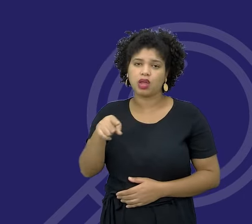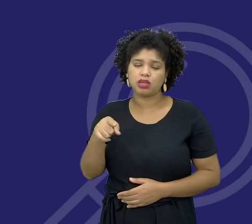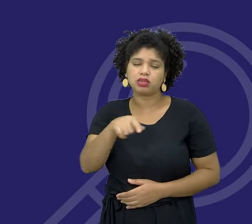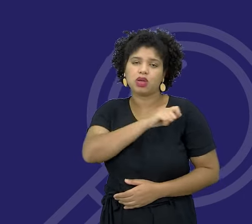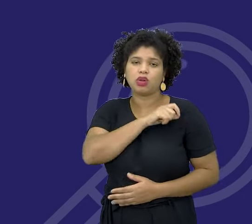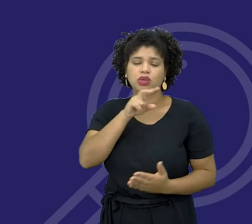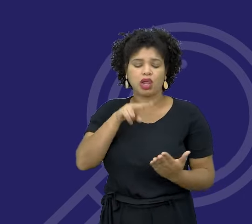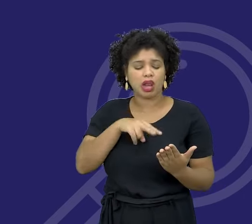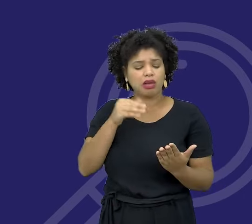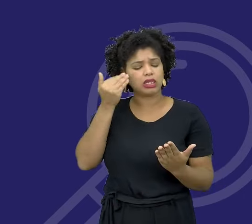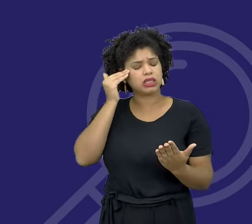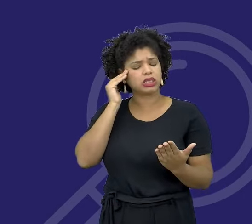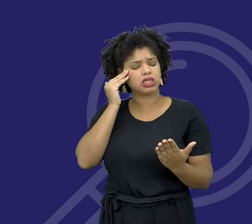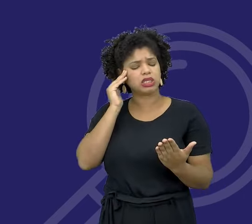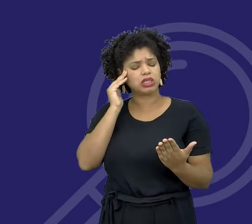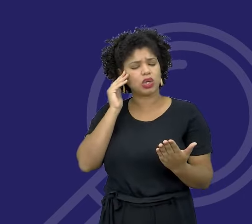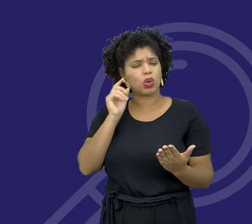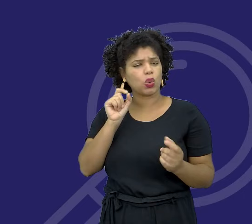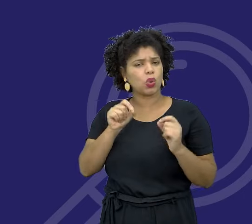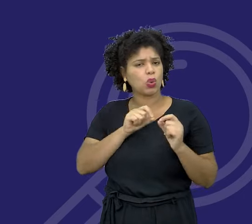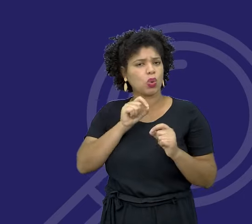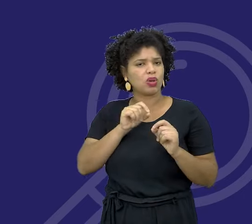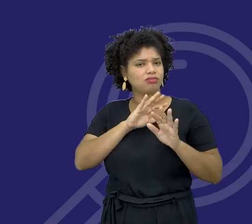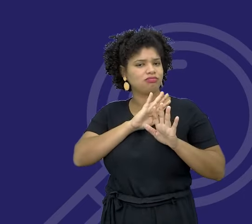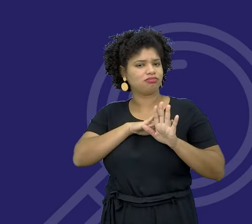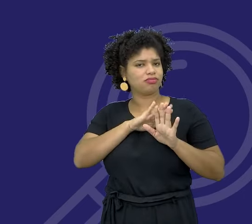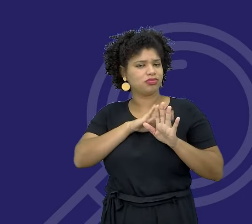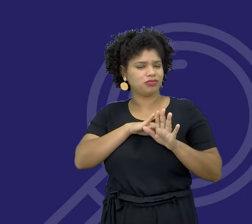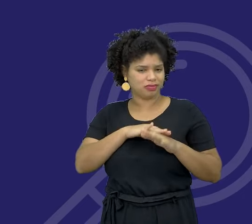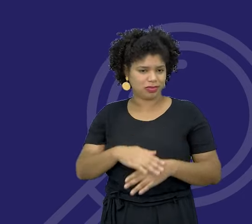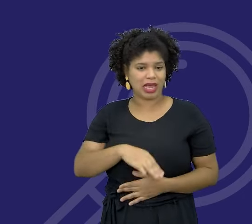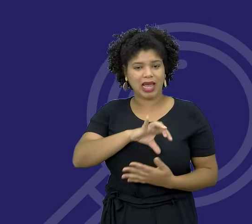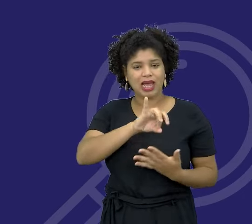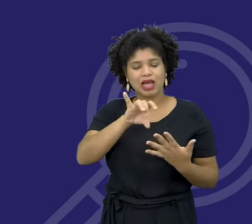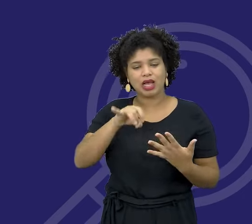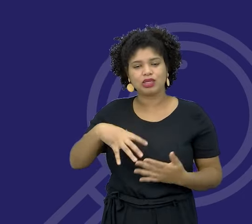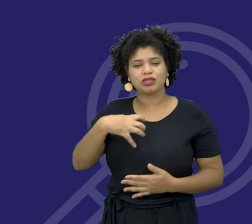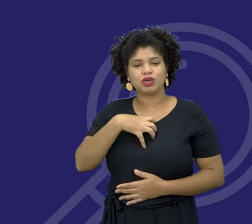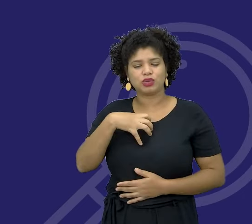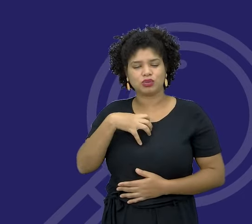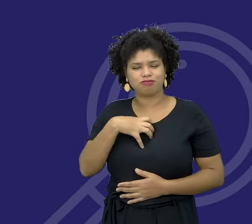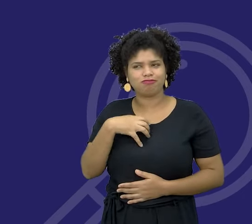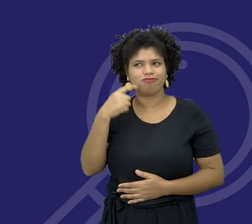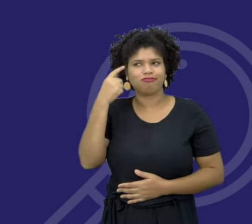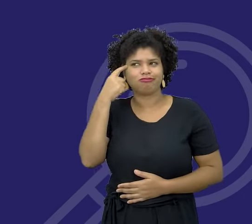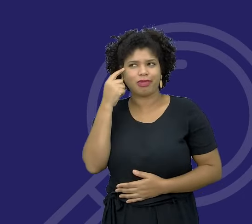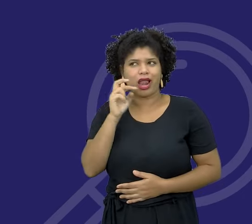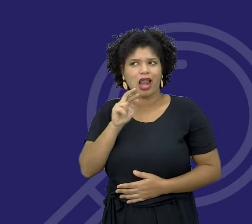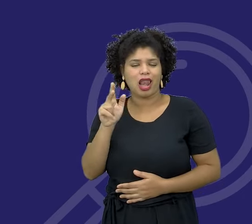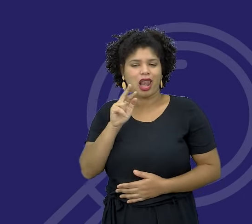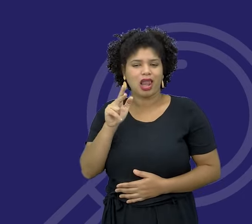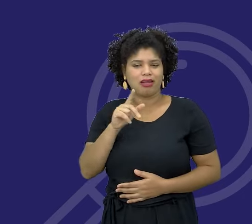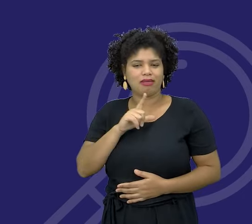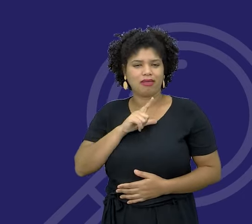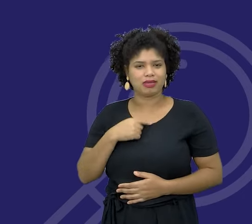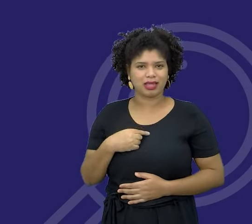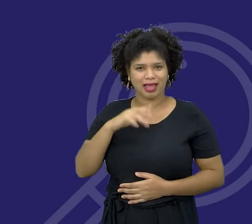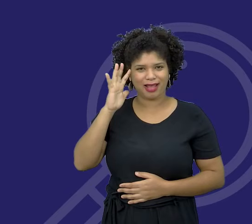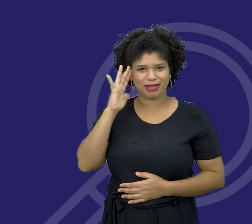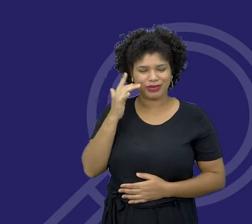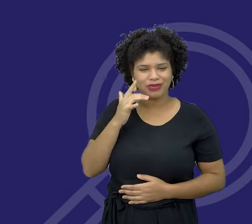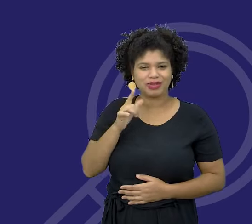minha maneira, né? Eu vou tentar interpretar, cada um tem sua maneira de pensar, vai ter sua maneira de